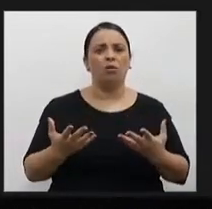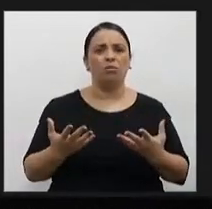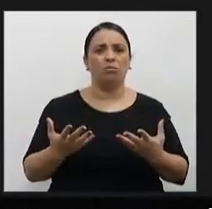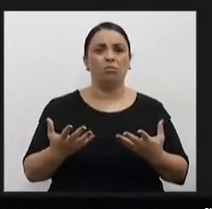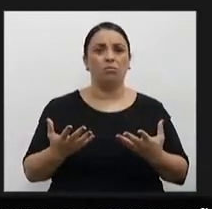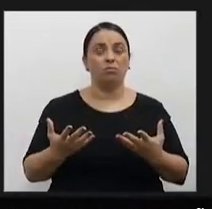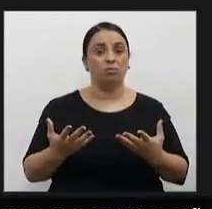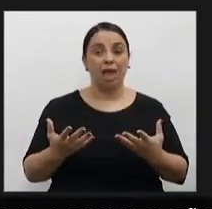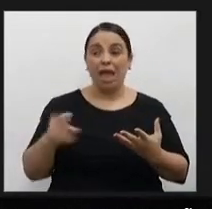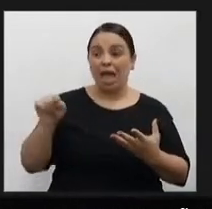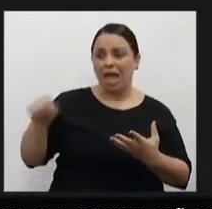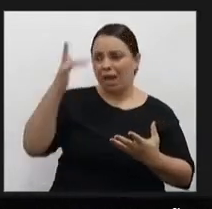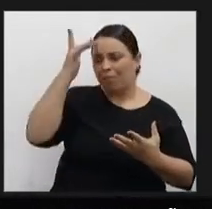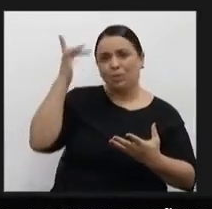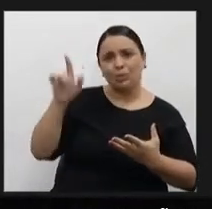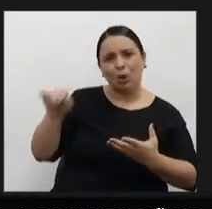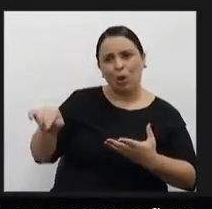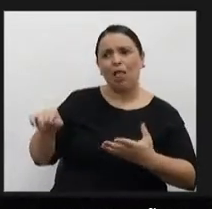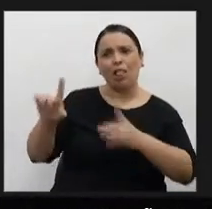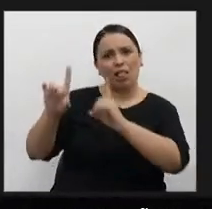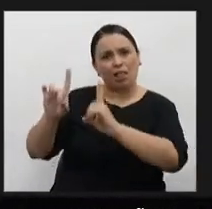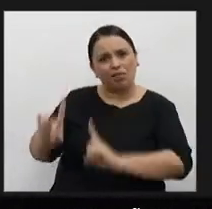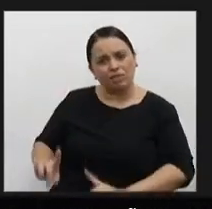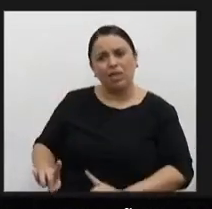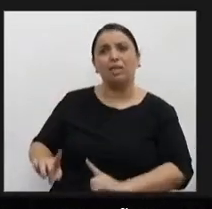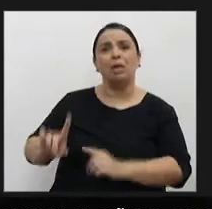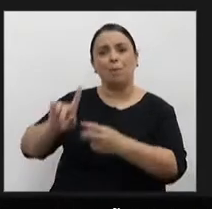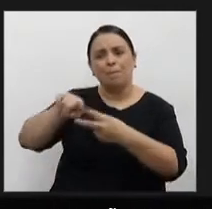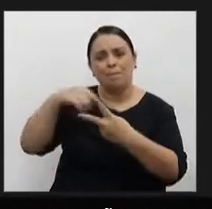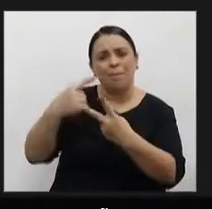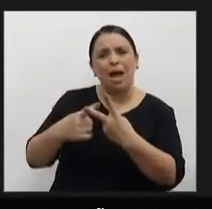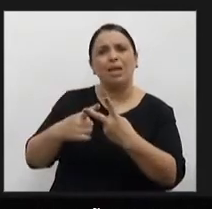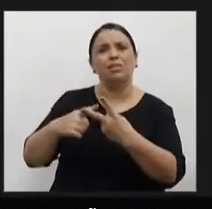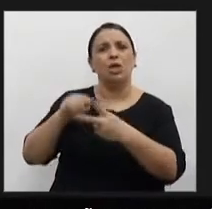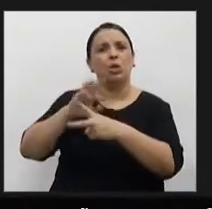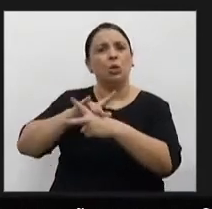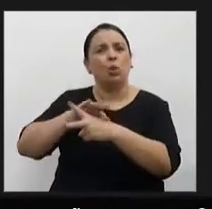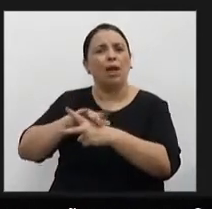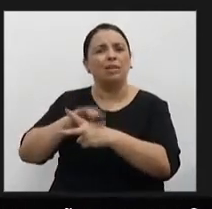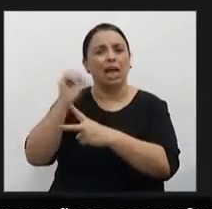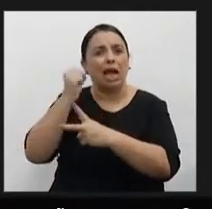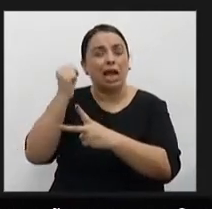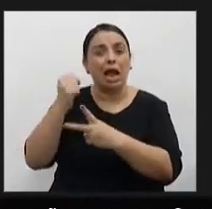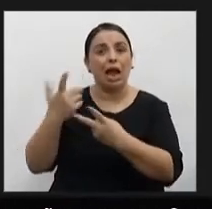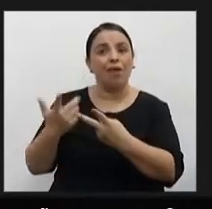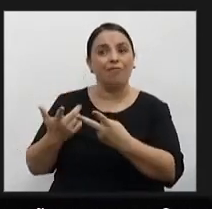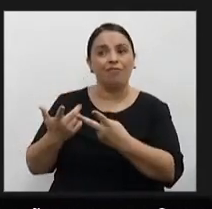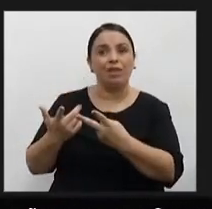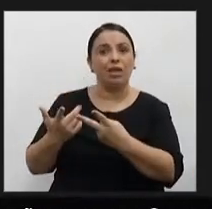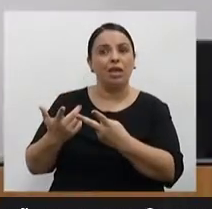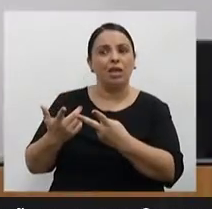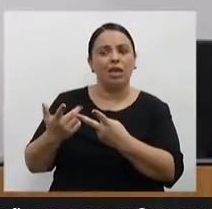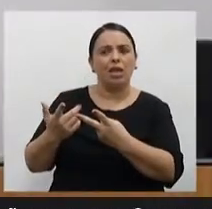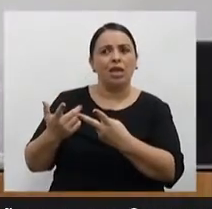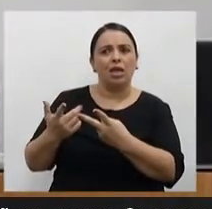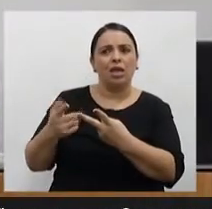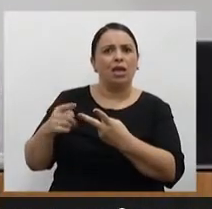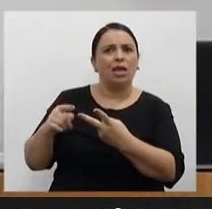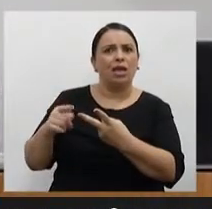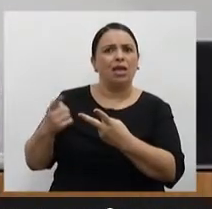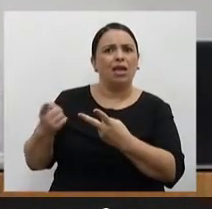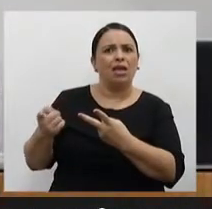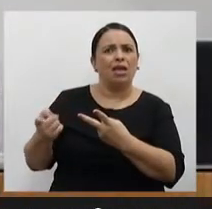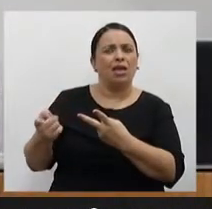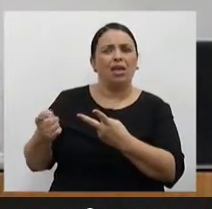ela fica à margem do seu direito. É um exemplo, professor Wendel, o senhor está me ouvindo? Estou te ouvindo. É